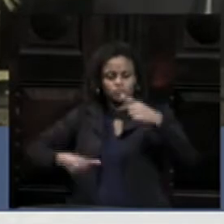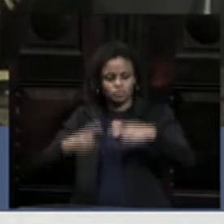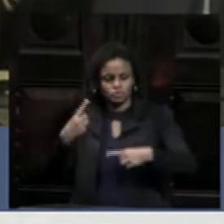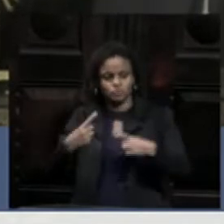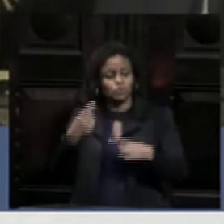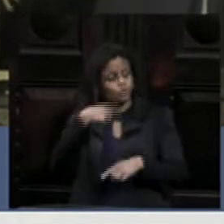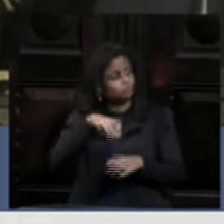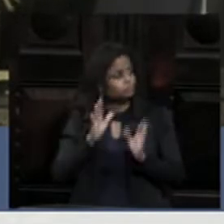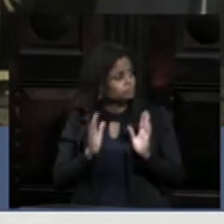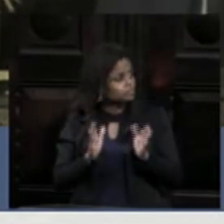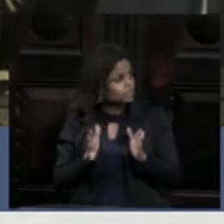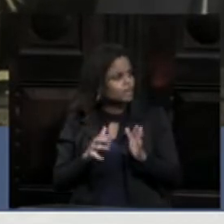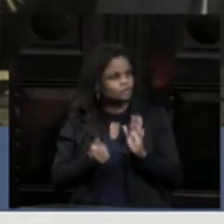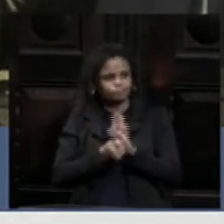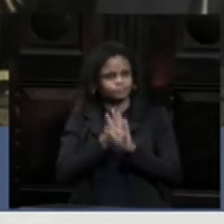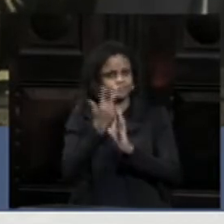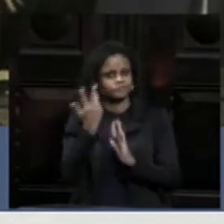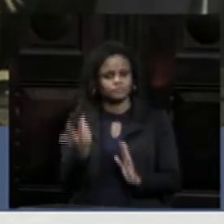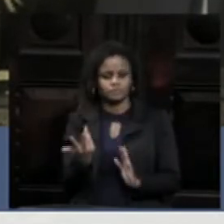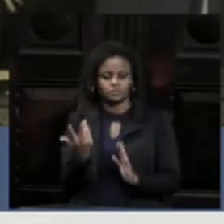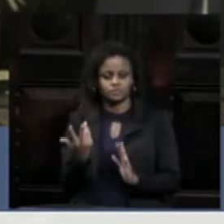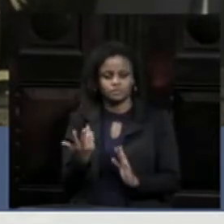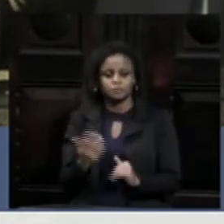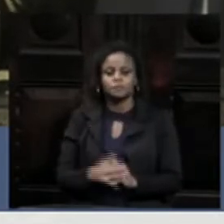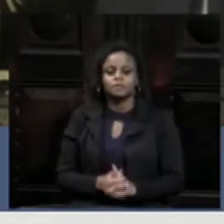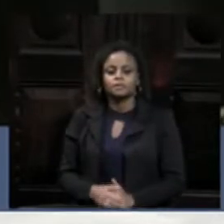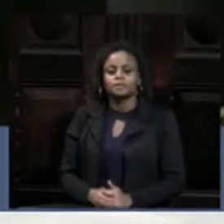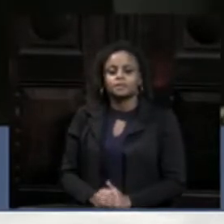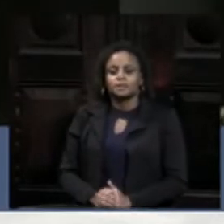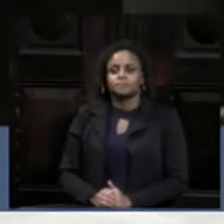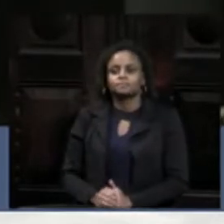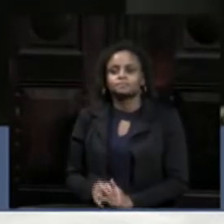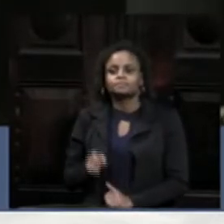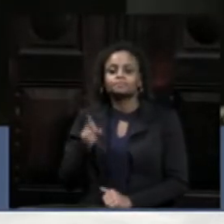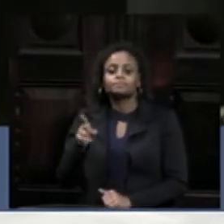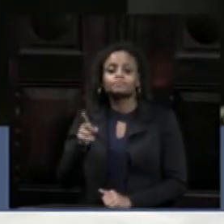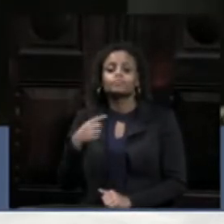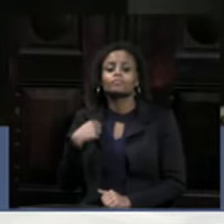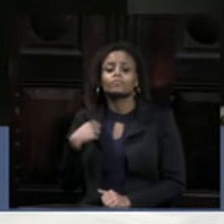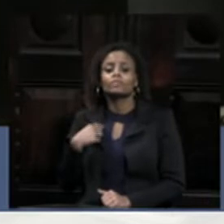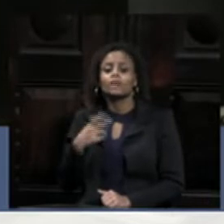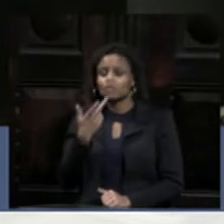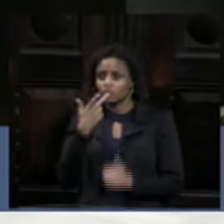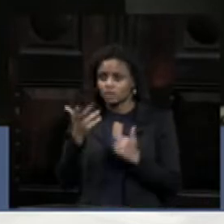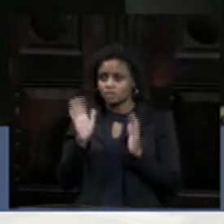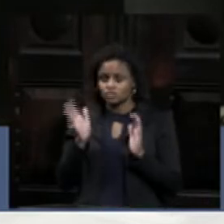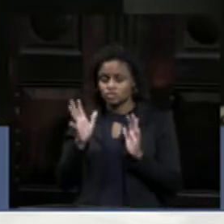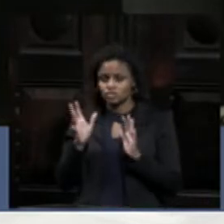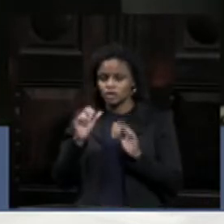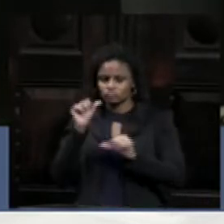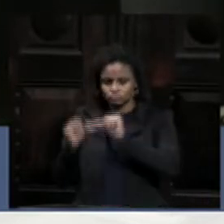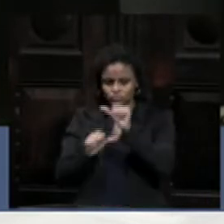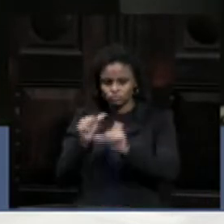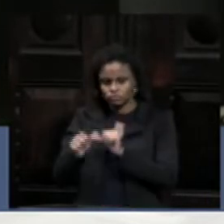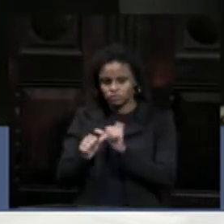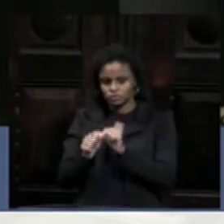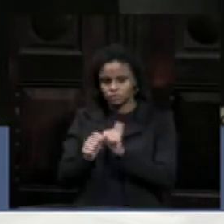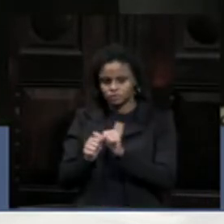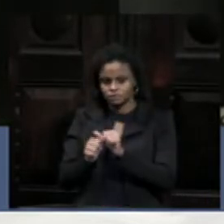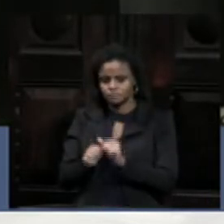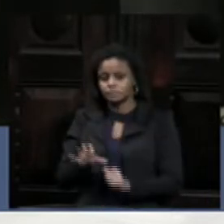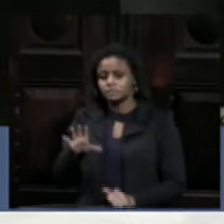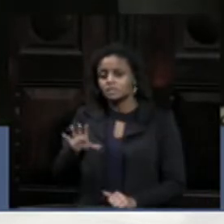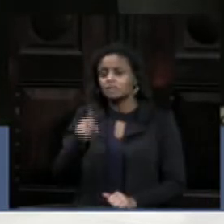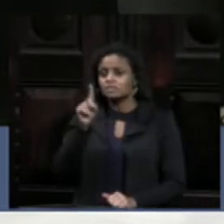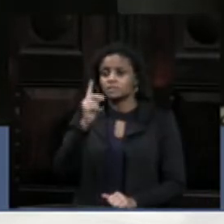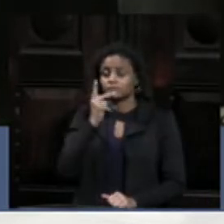isso muitas vezes. Deputado Conte. Presidente, eu já corrigi as minhas ponderações que o projeto é autorizativo. Mas com relação à citação de Vossa